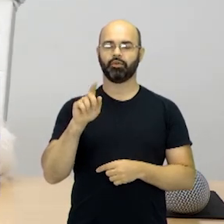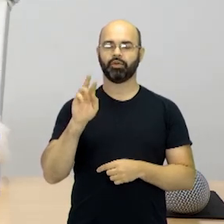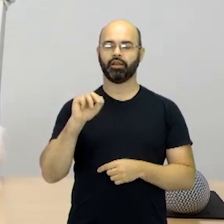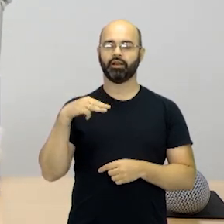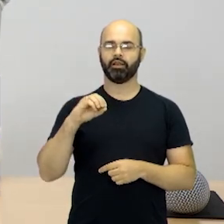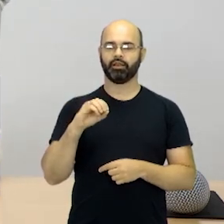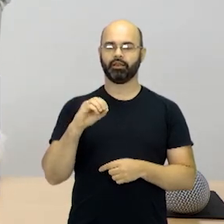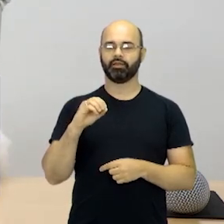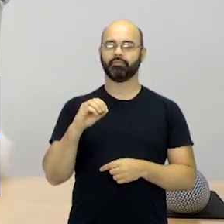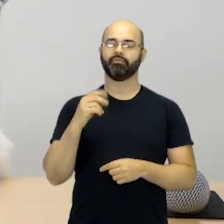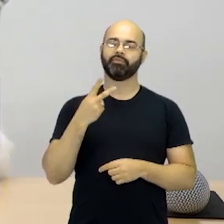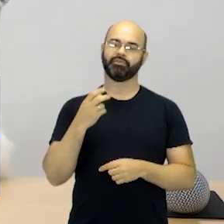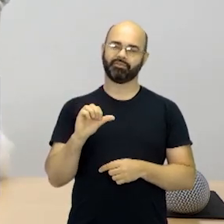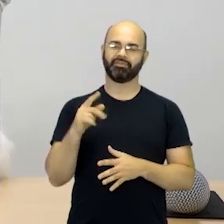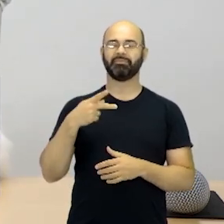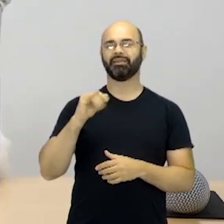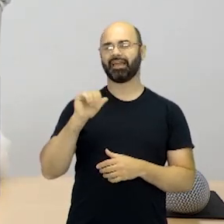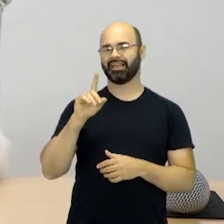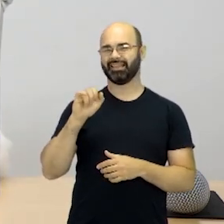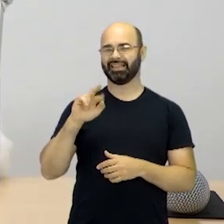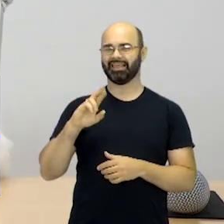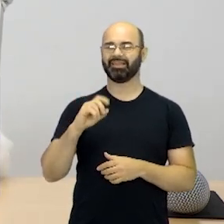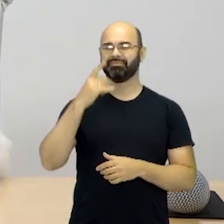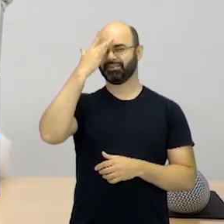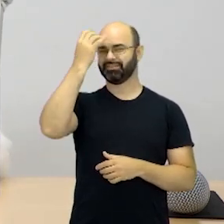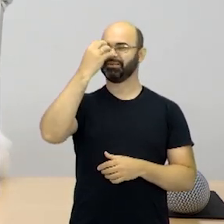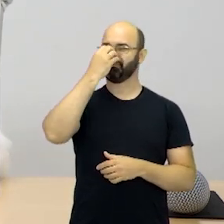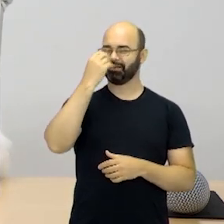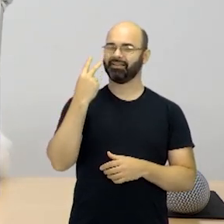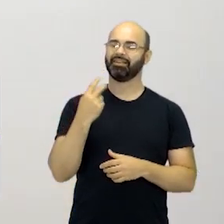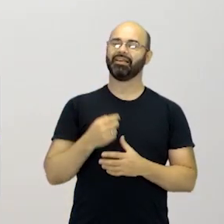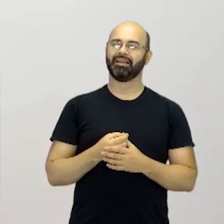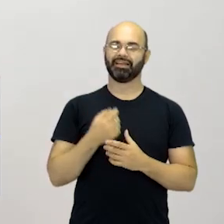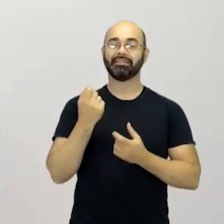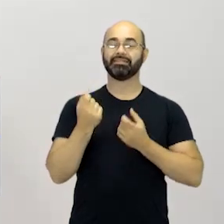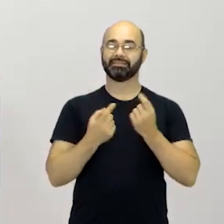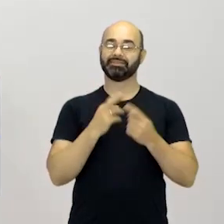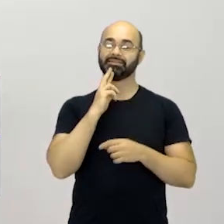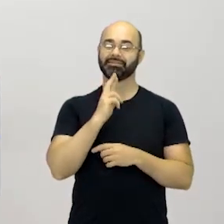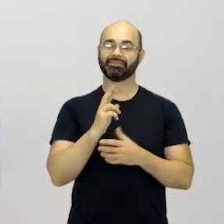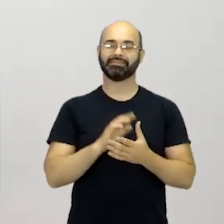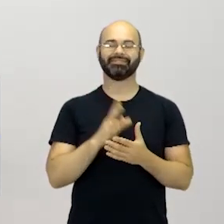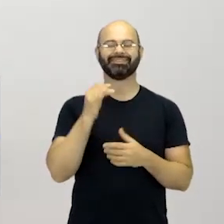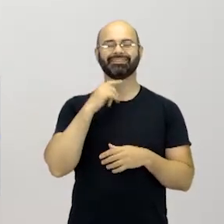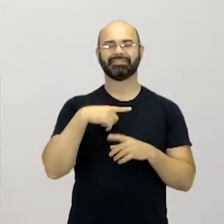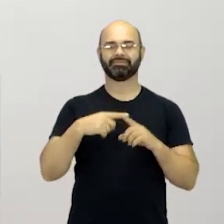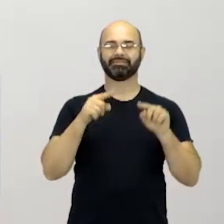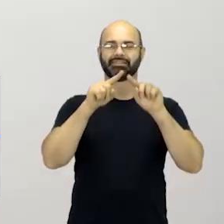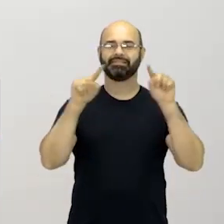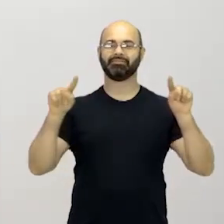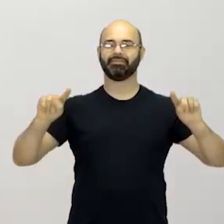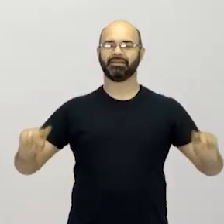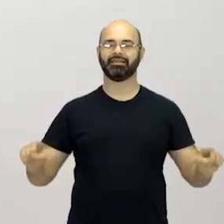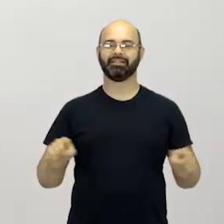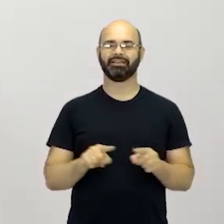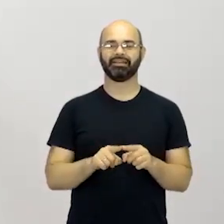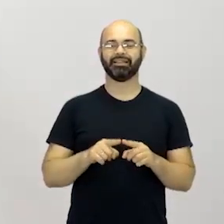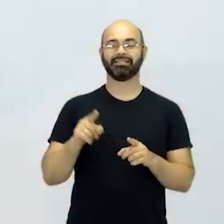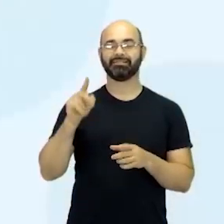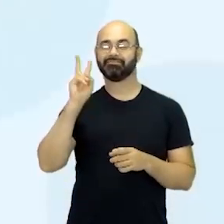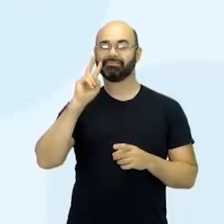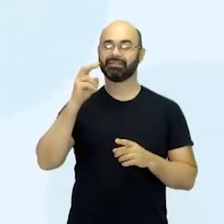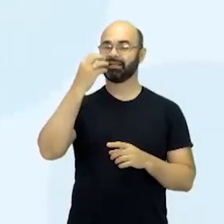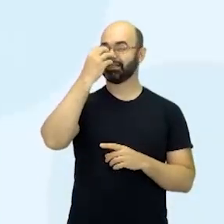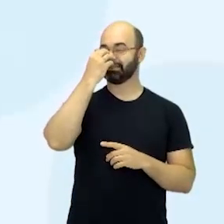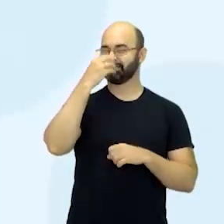teve 6% aí, que o pessoal lembrou do palhaço. Muito bem. Muito bom. O trapézio lembra circo, né? Eu coloquei um palhacinho assim pra dar uma dica.